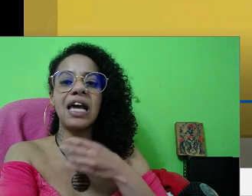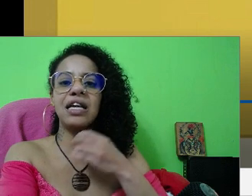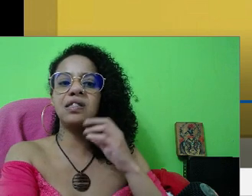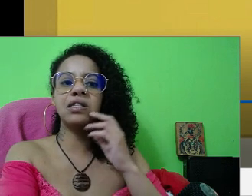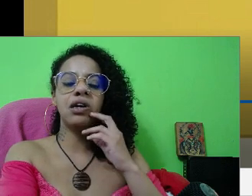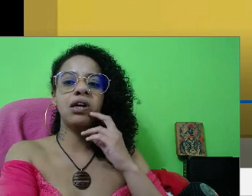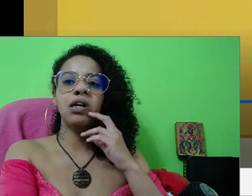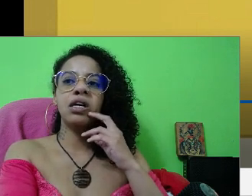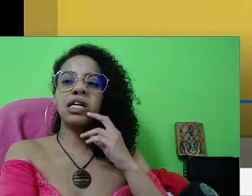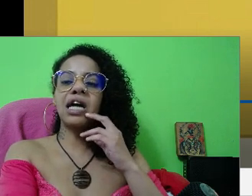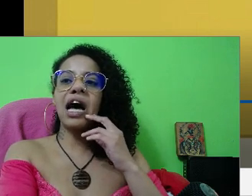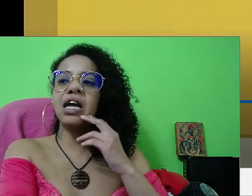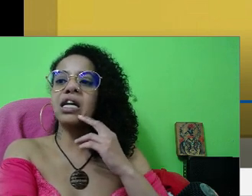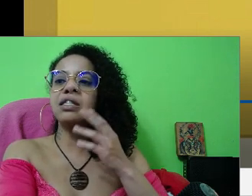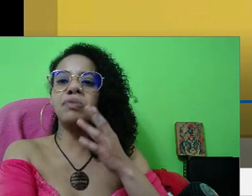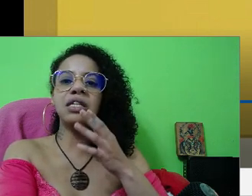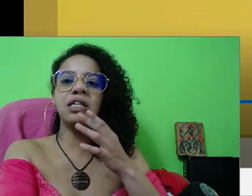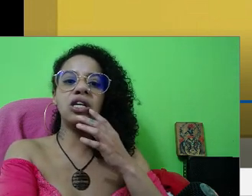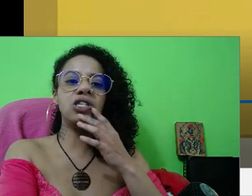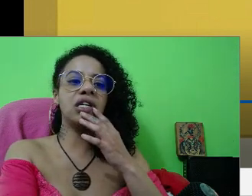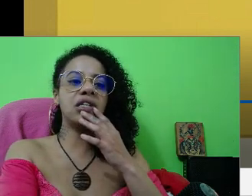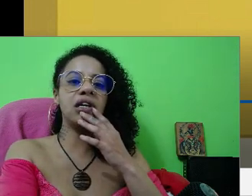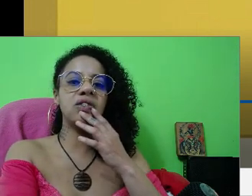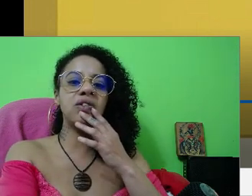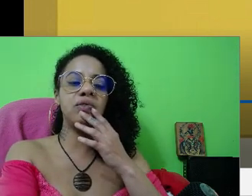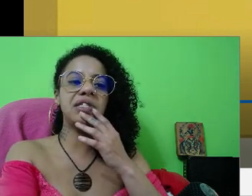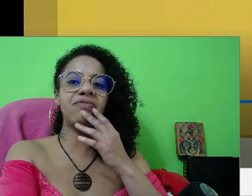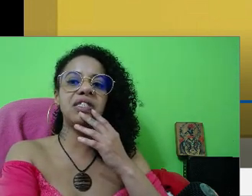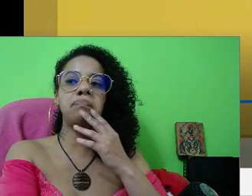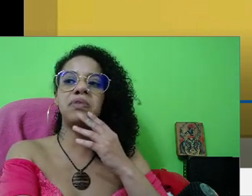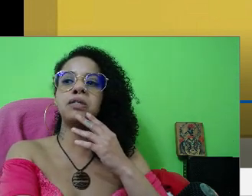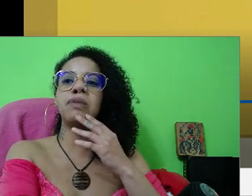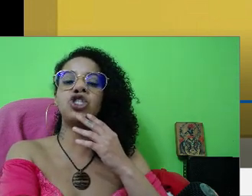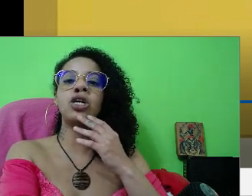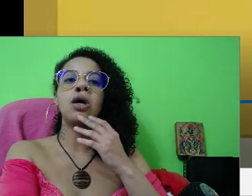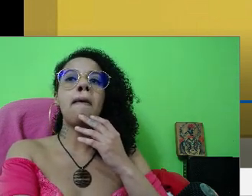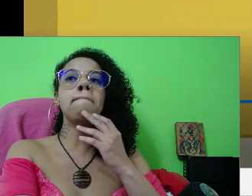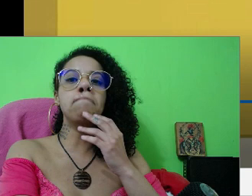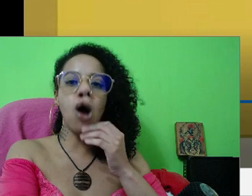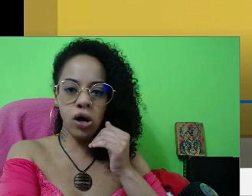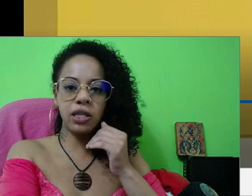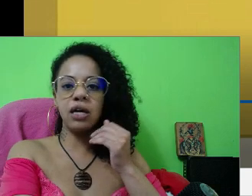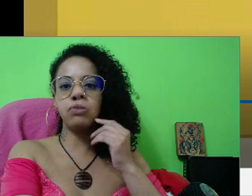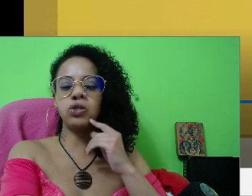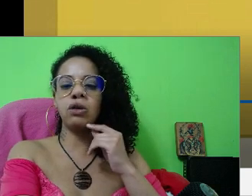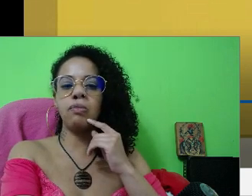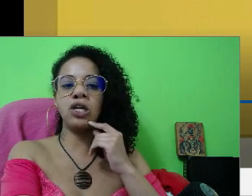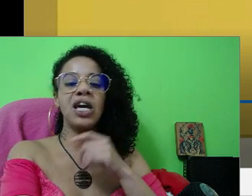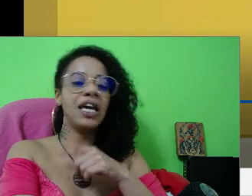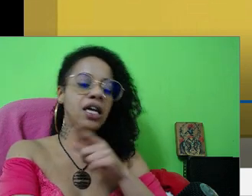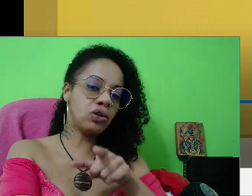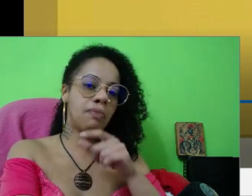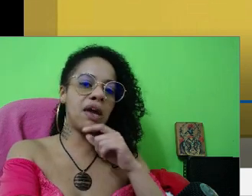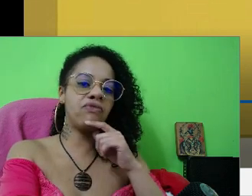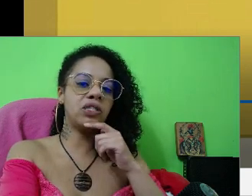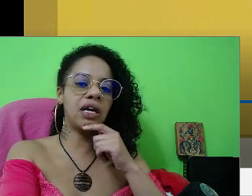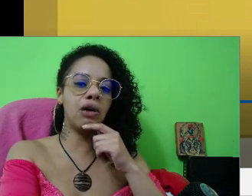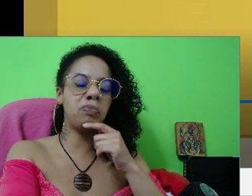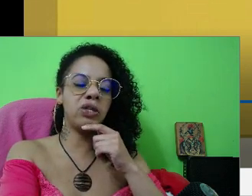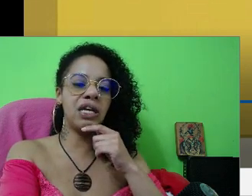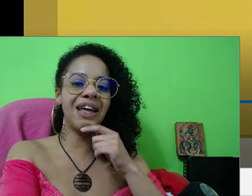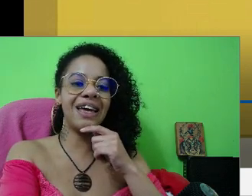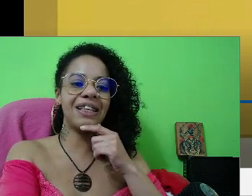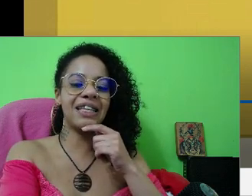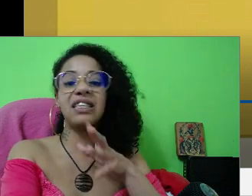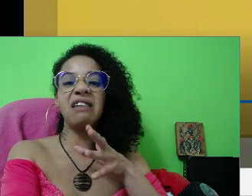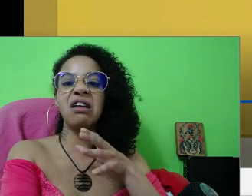stress cara na semana seguinte das eleições eu estava simplesmente morta emocionalmente isso também você